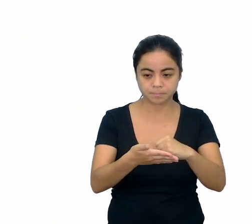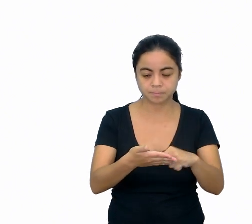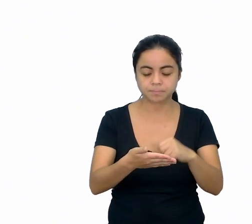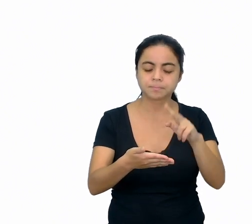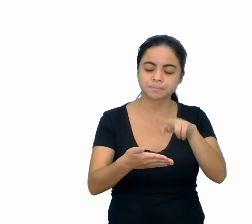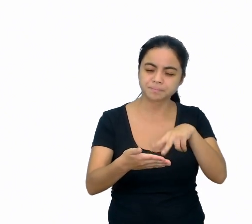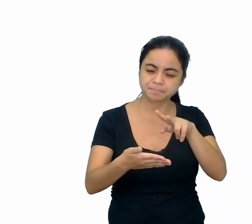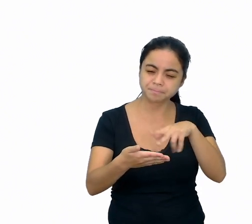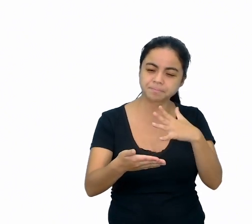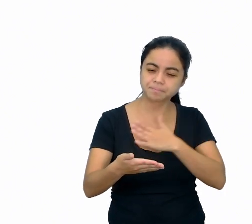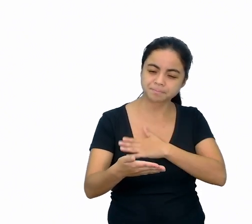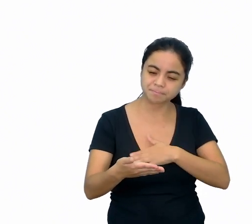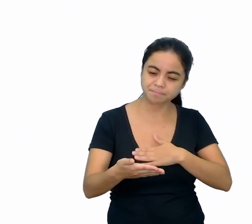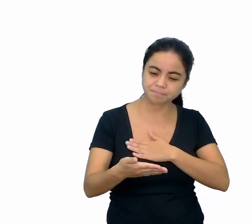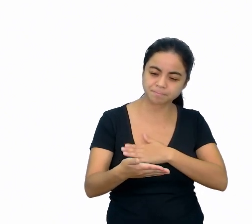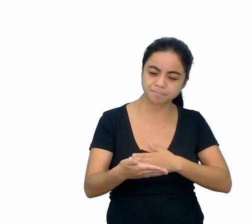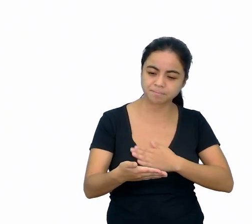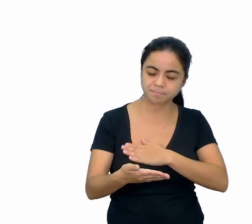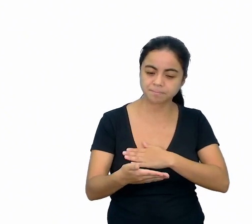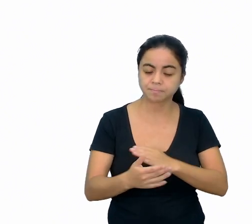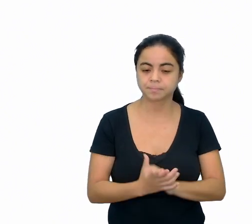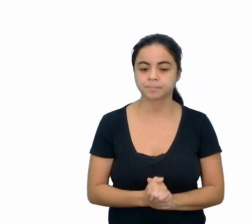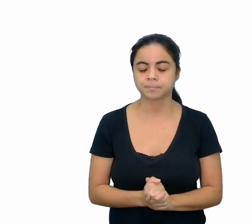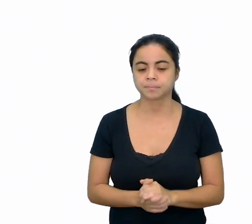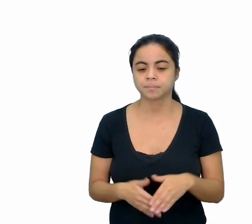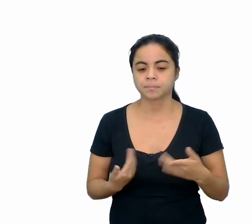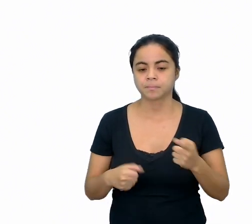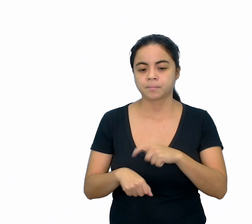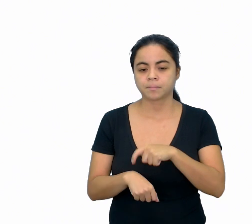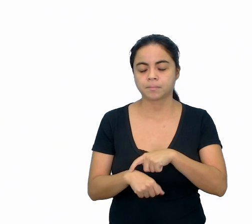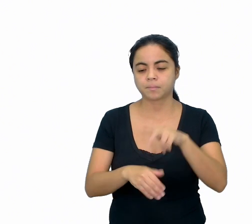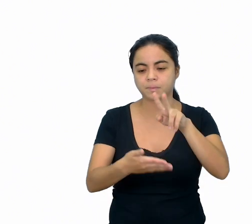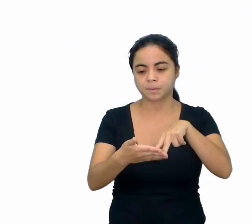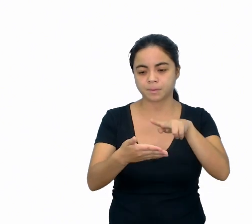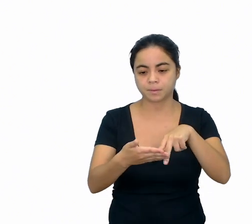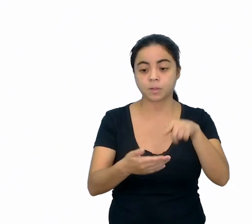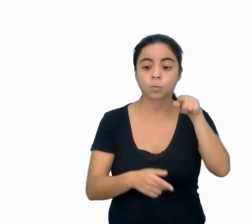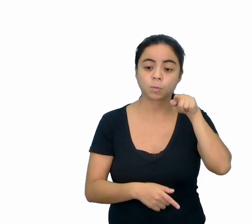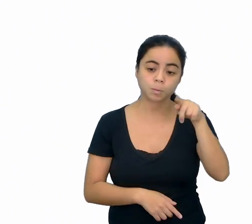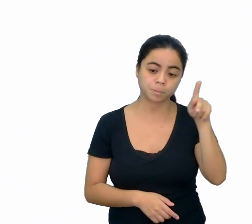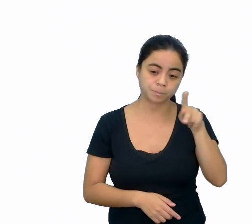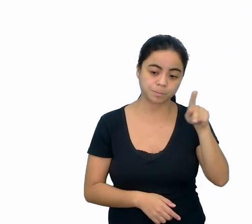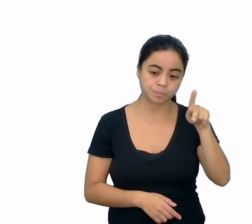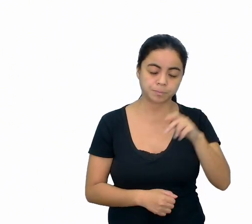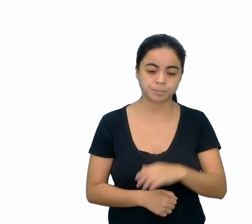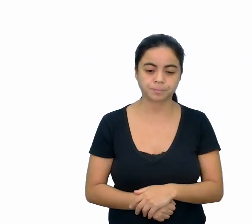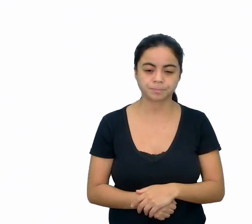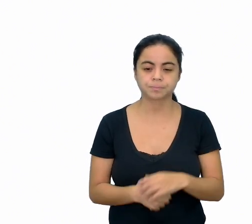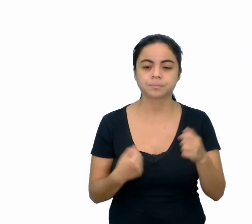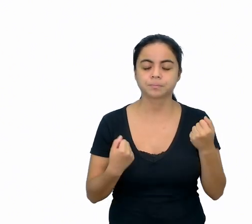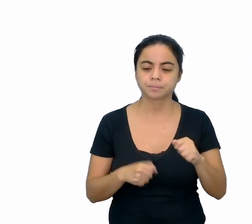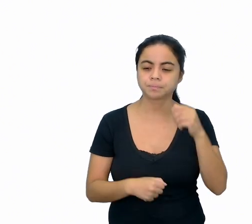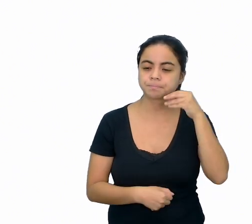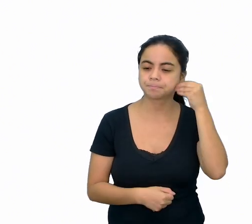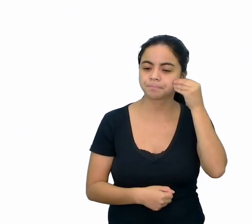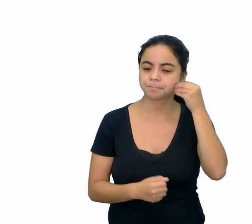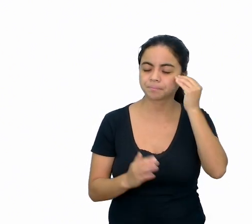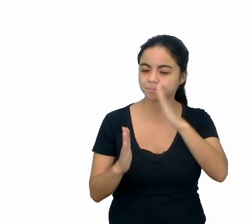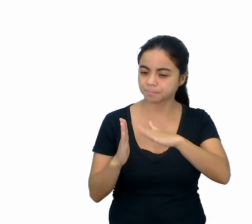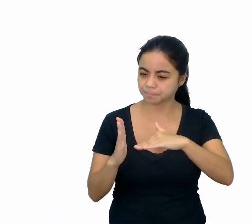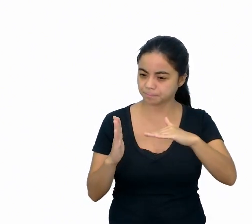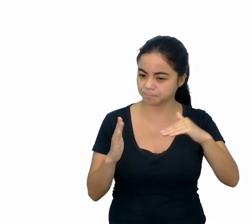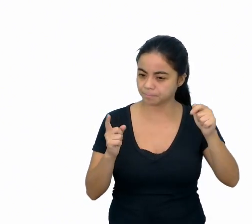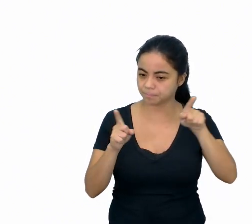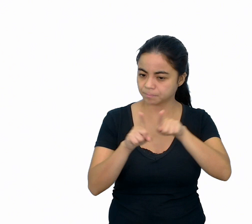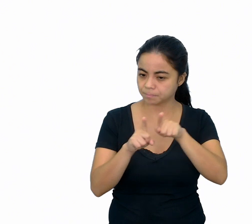apreciar os contos. Esse momento de leitura, por você, professor, possibilita uma experiência estética. Afinal,